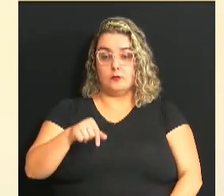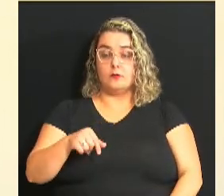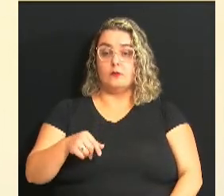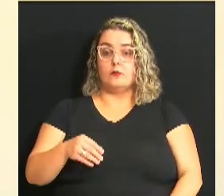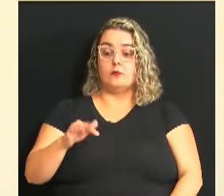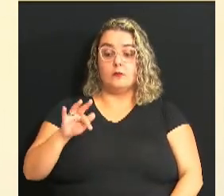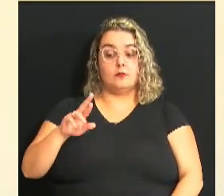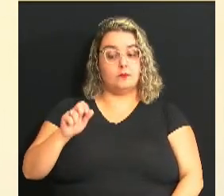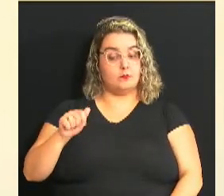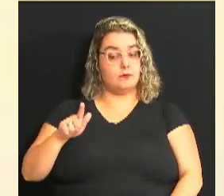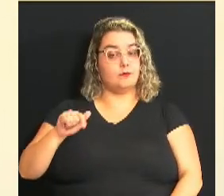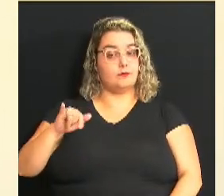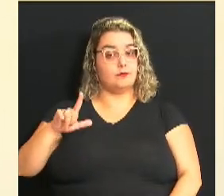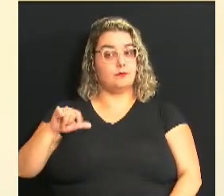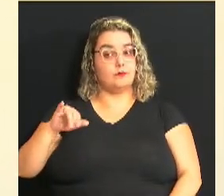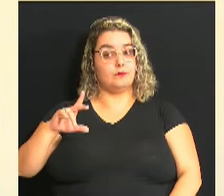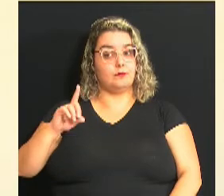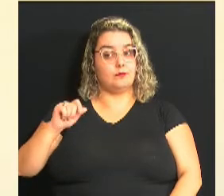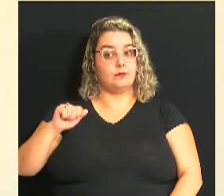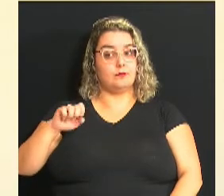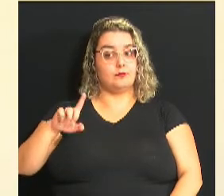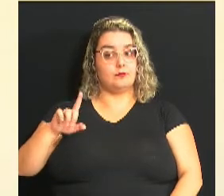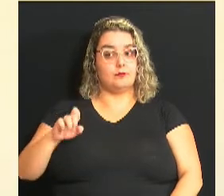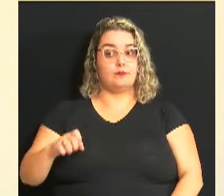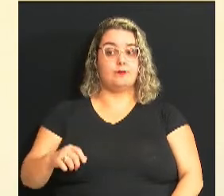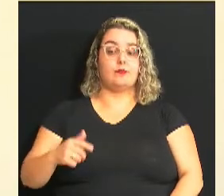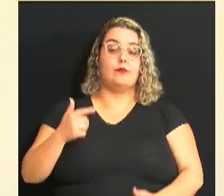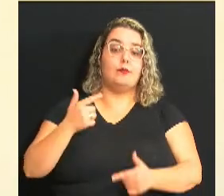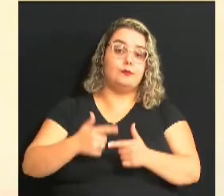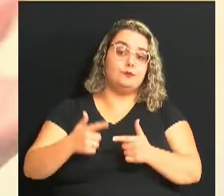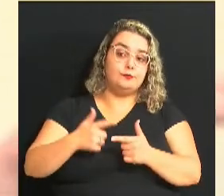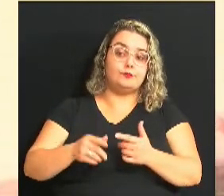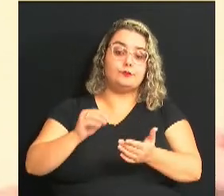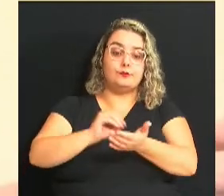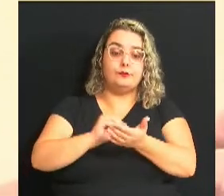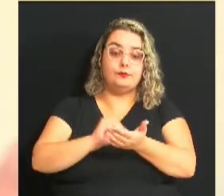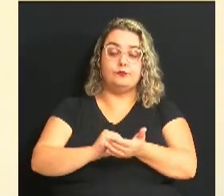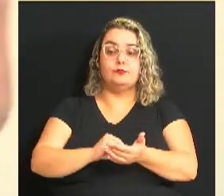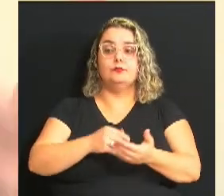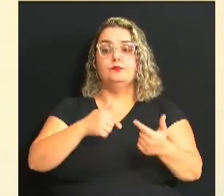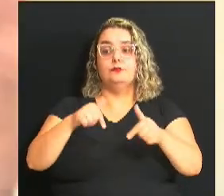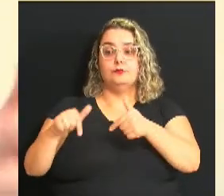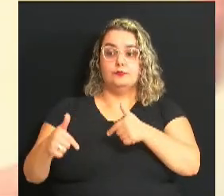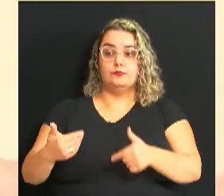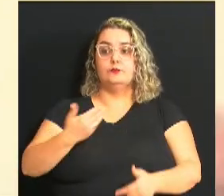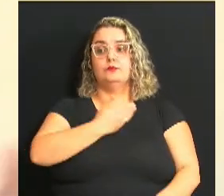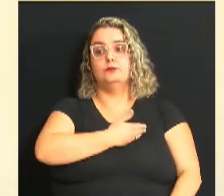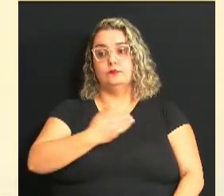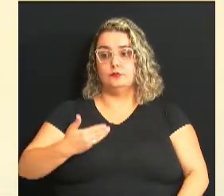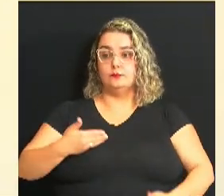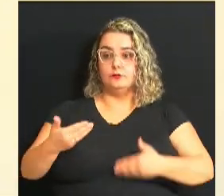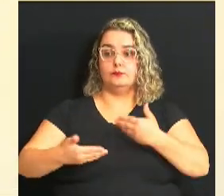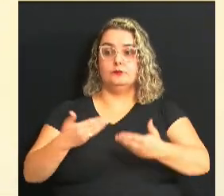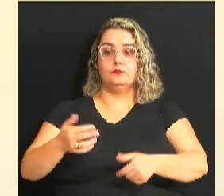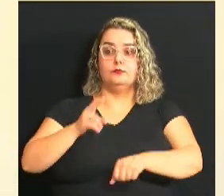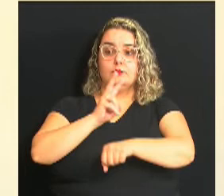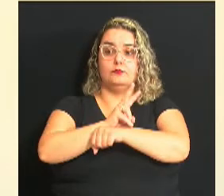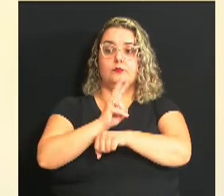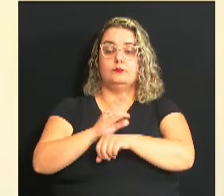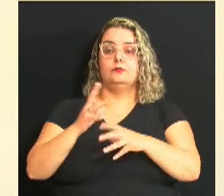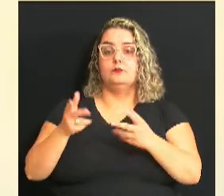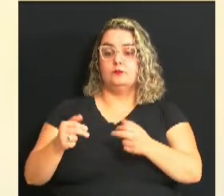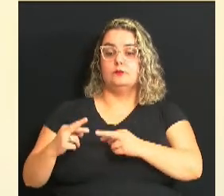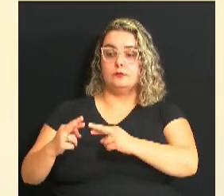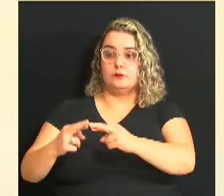tem uma defasagem muito grande de funcionários e servidores públicos para fazer a manutenção e o cuidado de toda essa rede